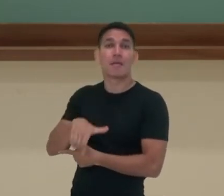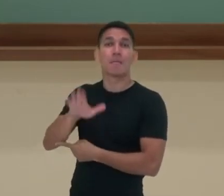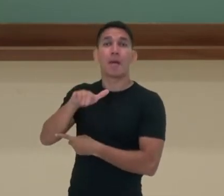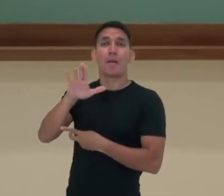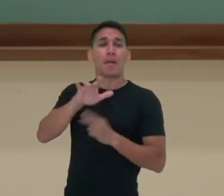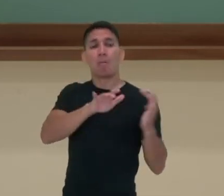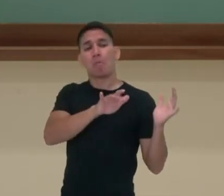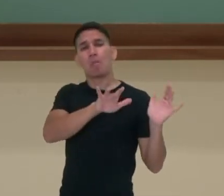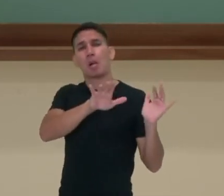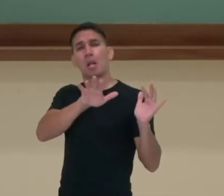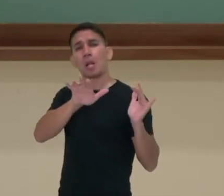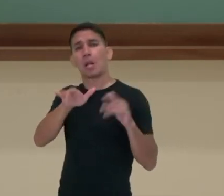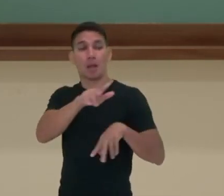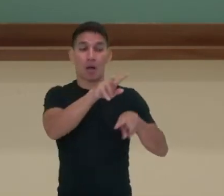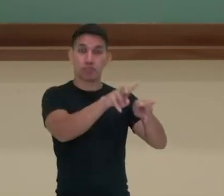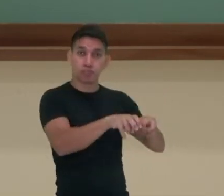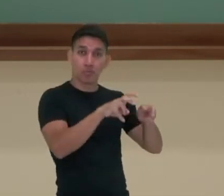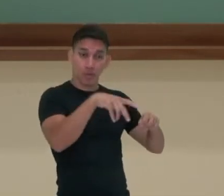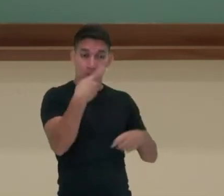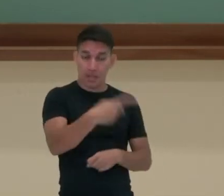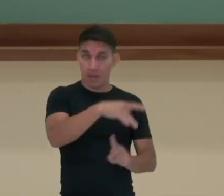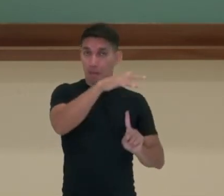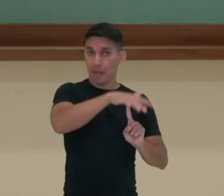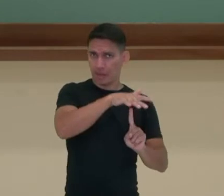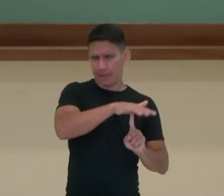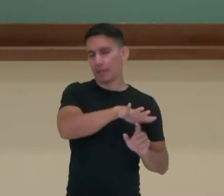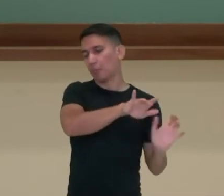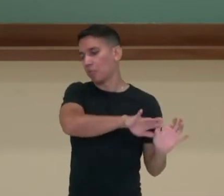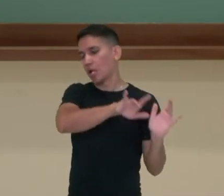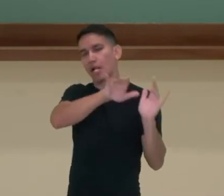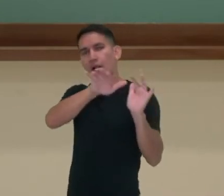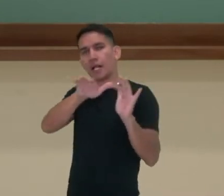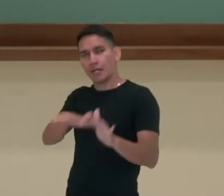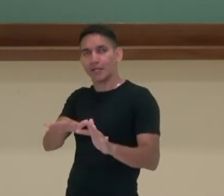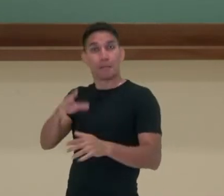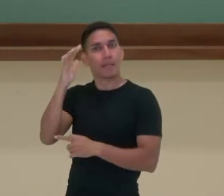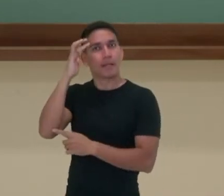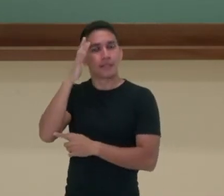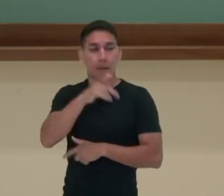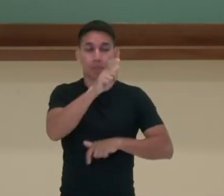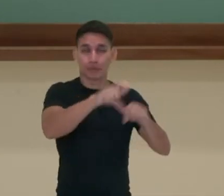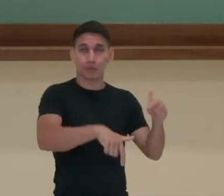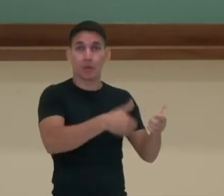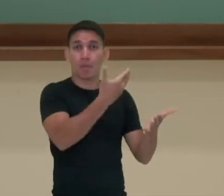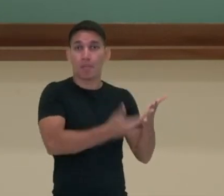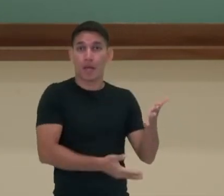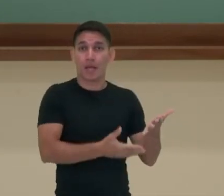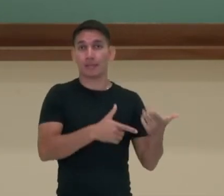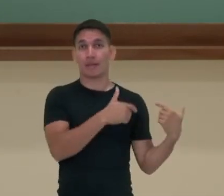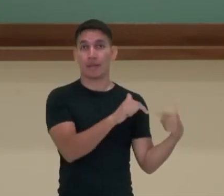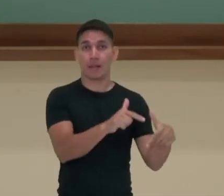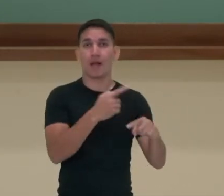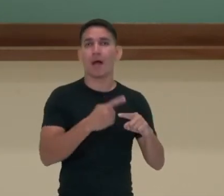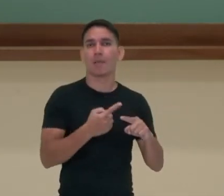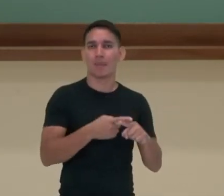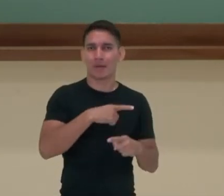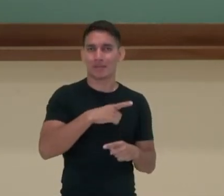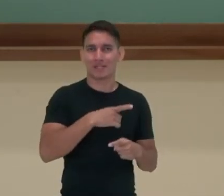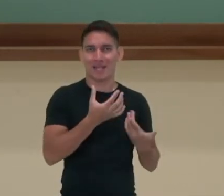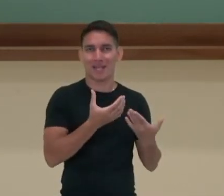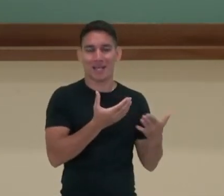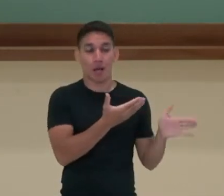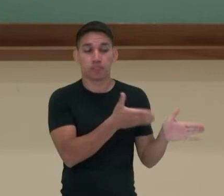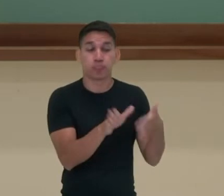da zona rural do estado do Paraná, principalmente, né? Pensa, as pessoas perderam seus empregos devido à quebra na safra